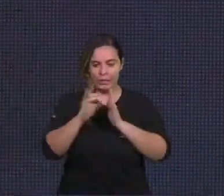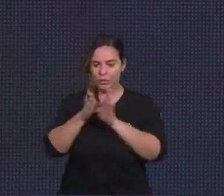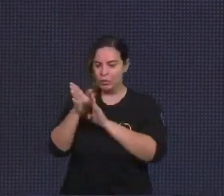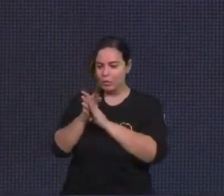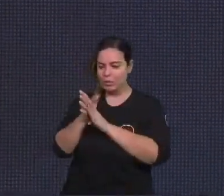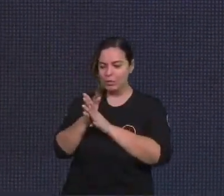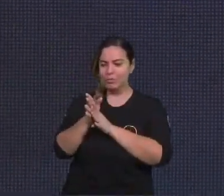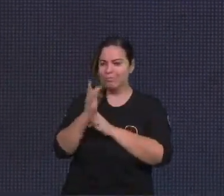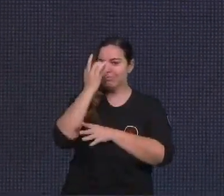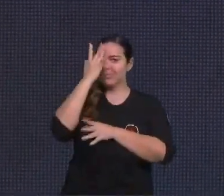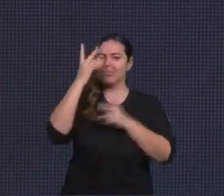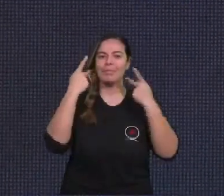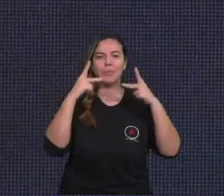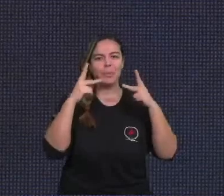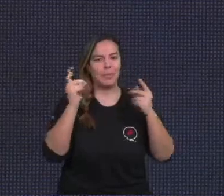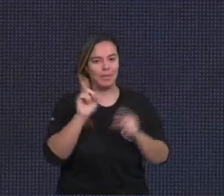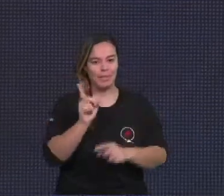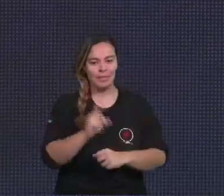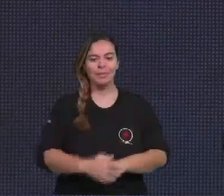dessa?